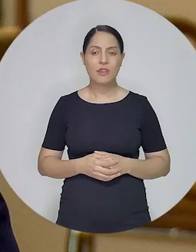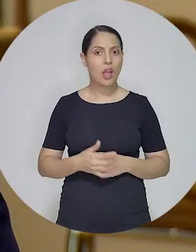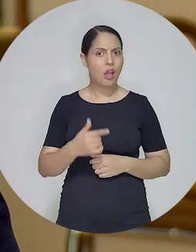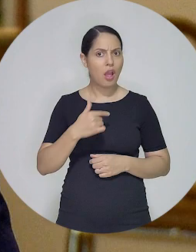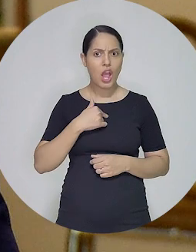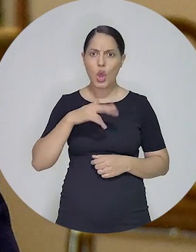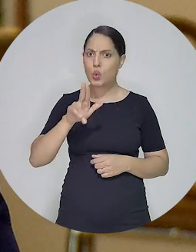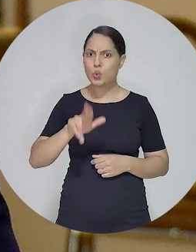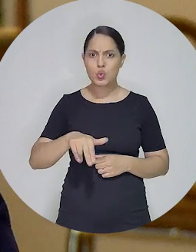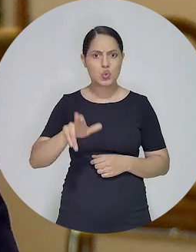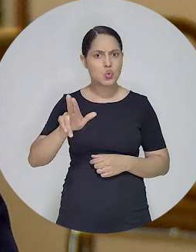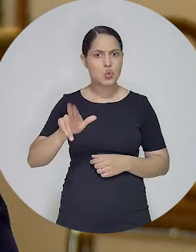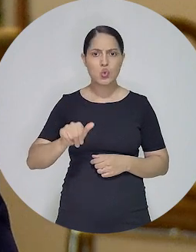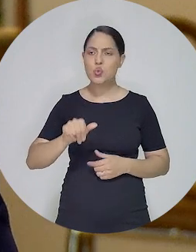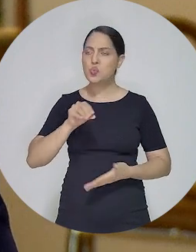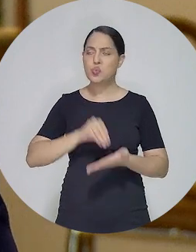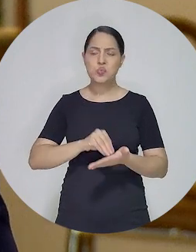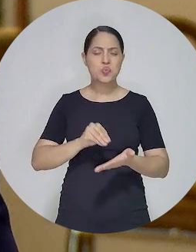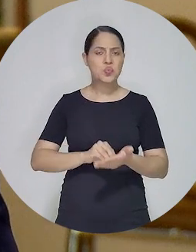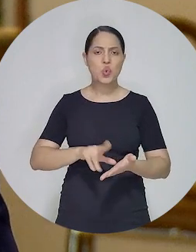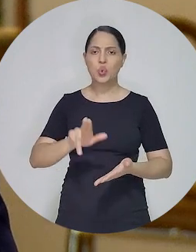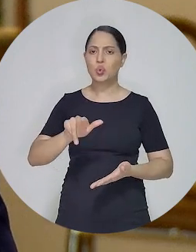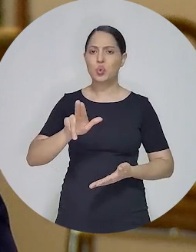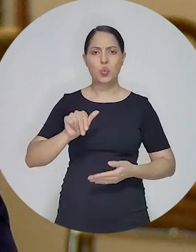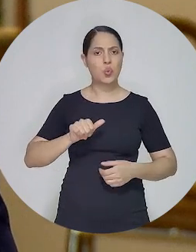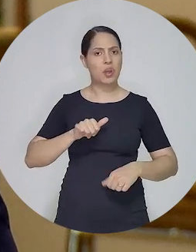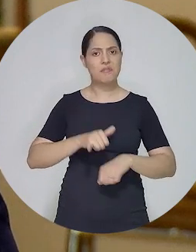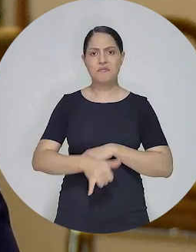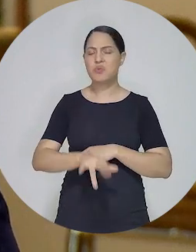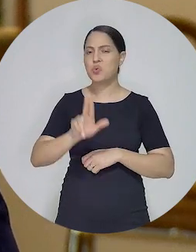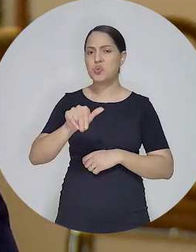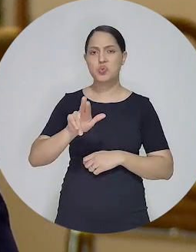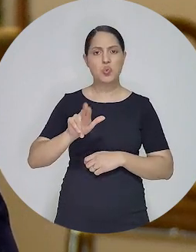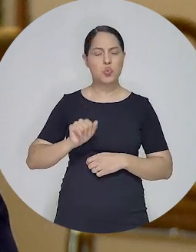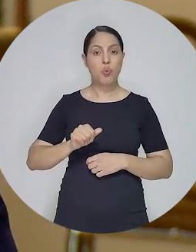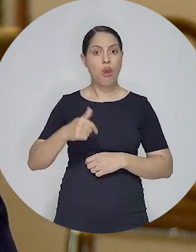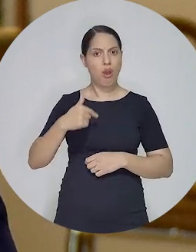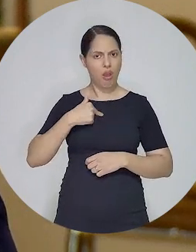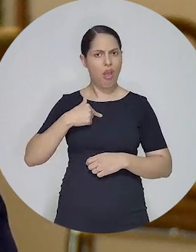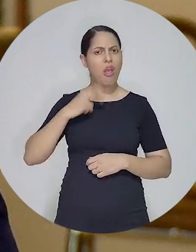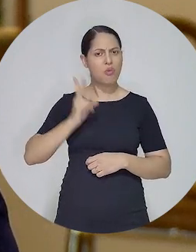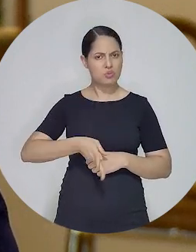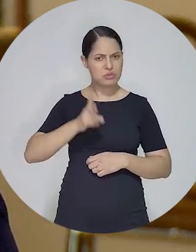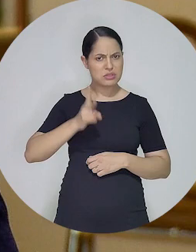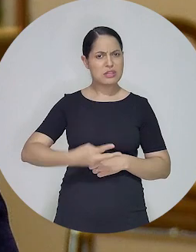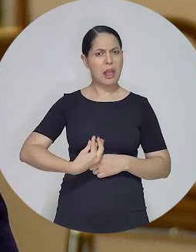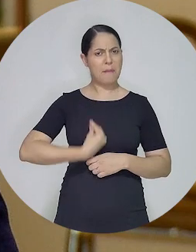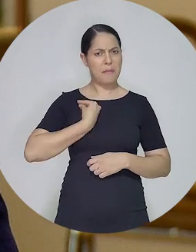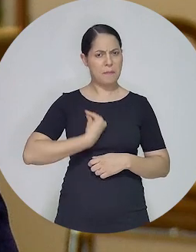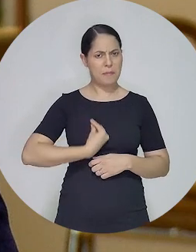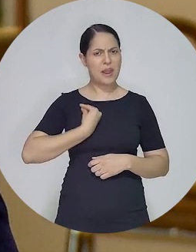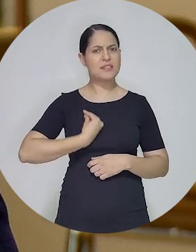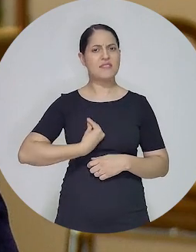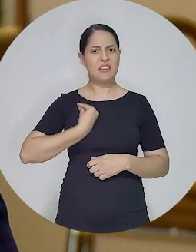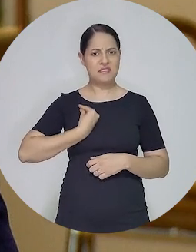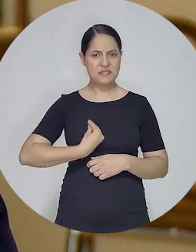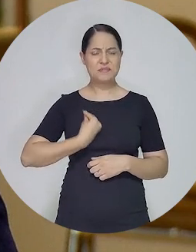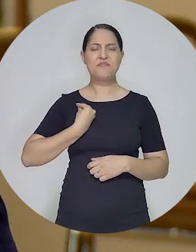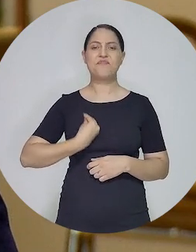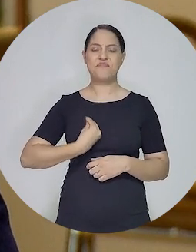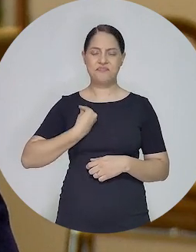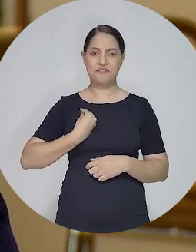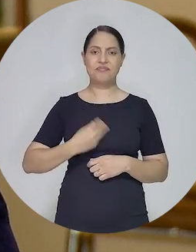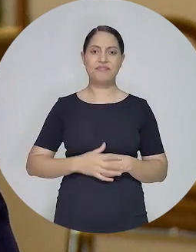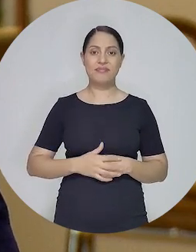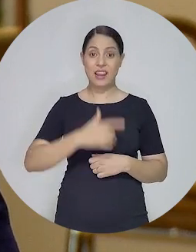Eu nunca faltei a nenhum amigo em nenhuma situação. Nunca tive, eu digo que a